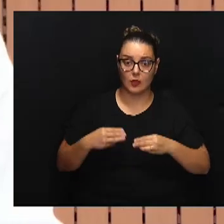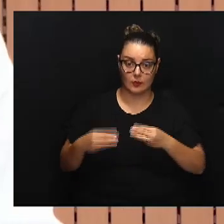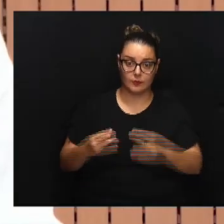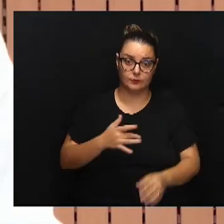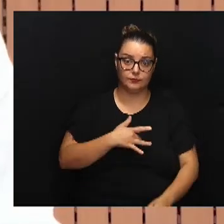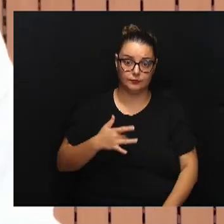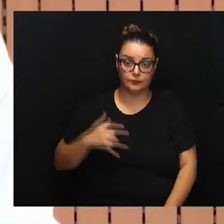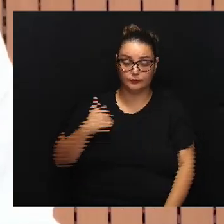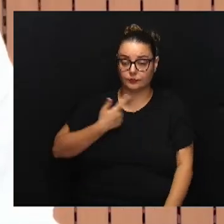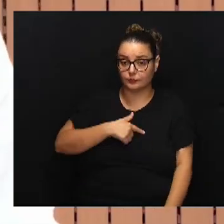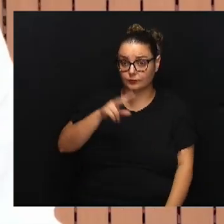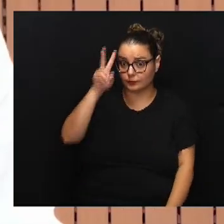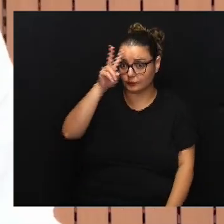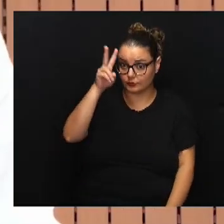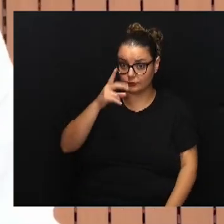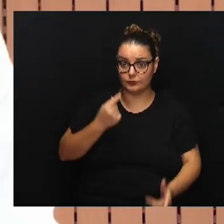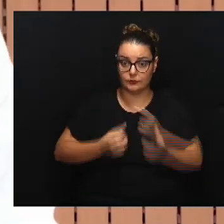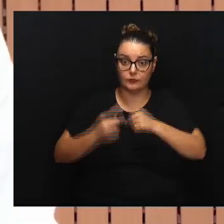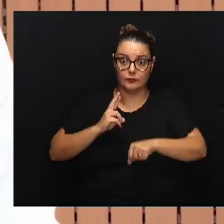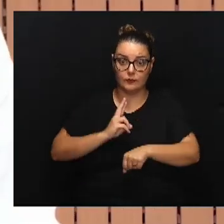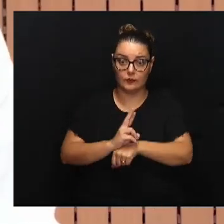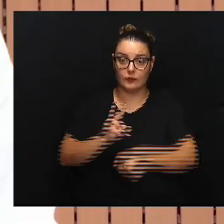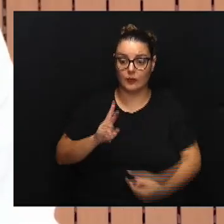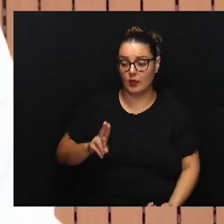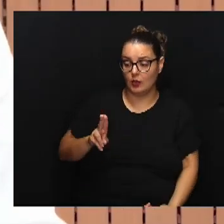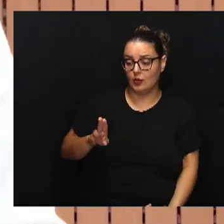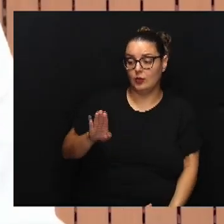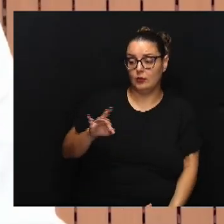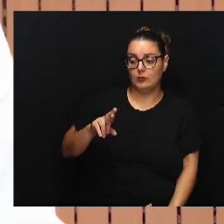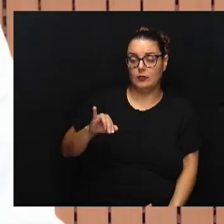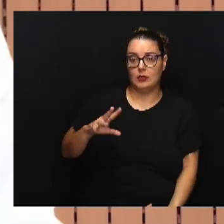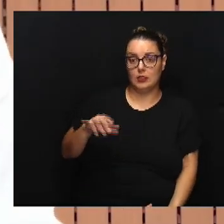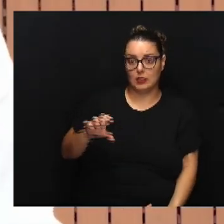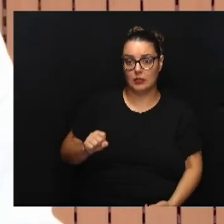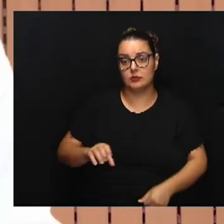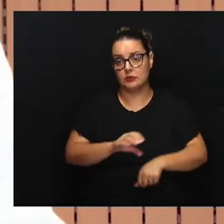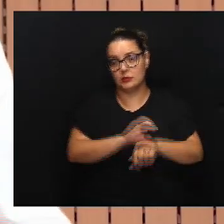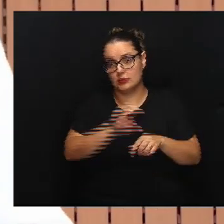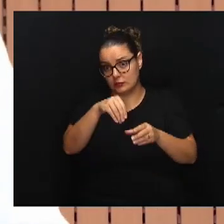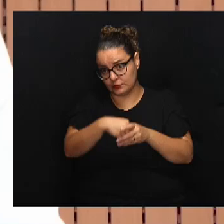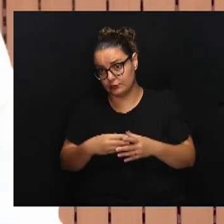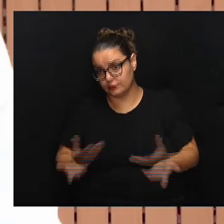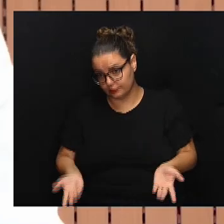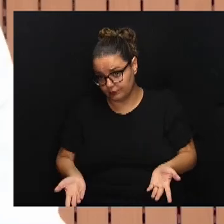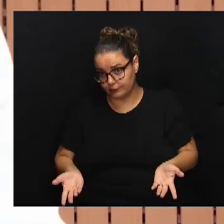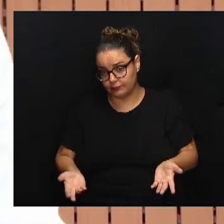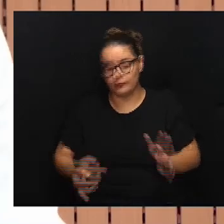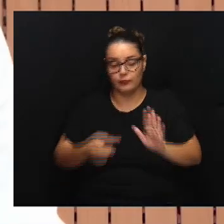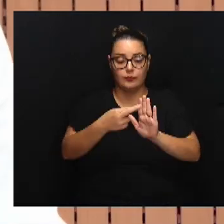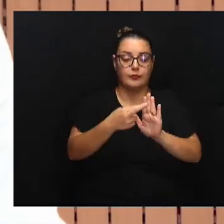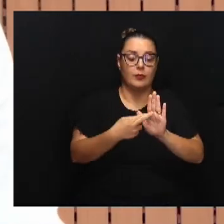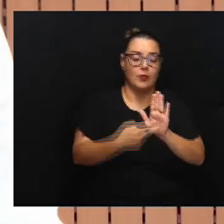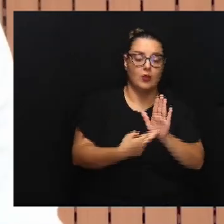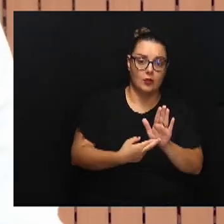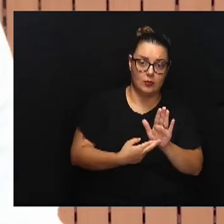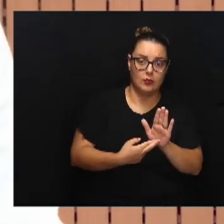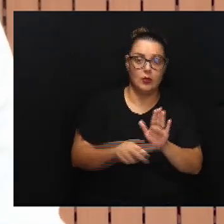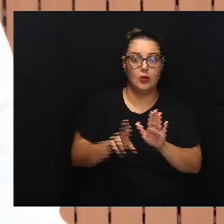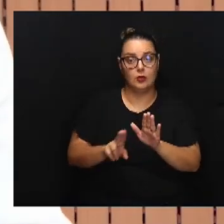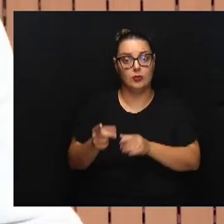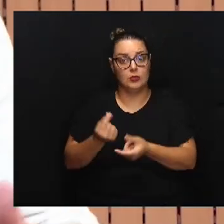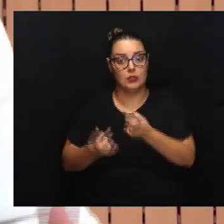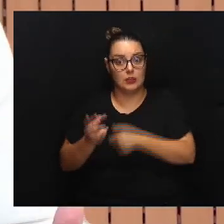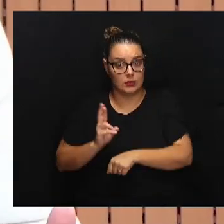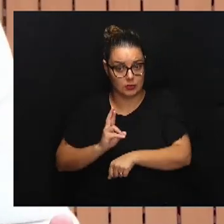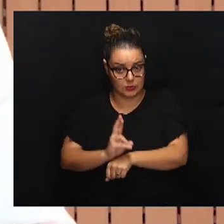temos que lembrar que os recursos são rubricados constitucionalmente. Então, obviamente, as regras para o uso desses